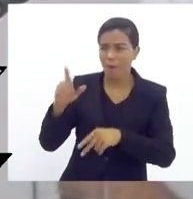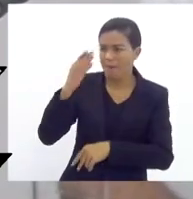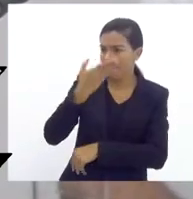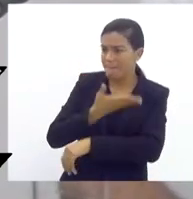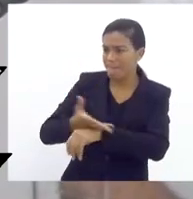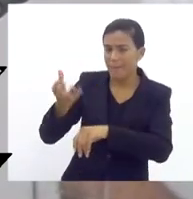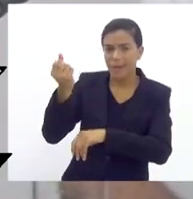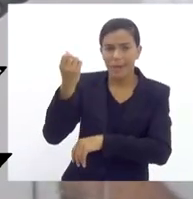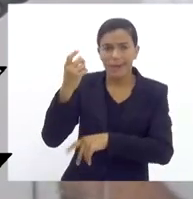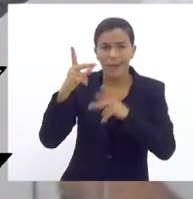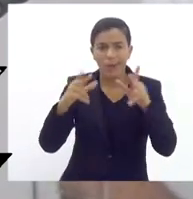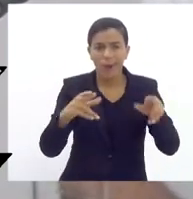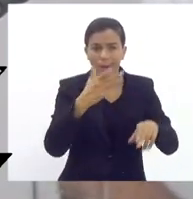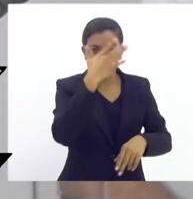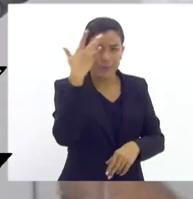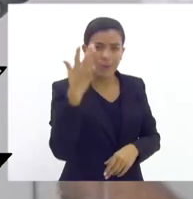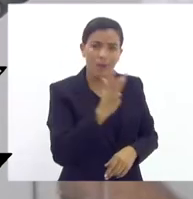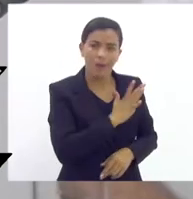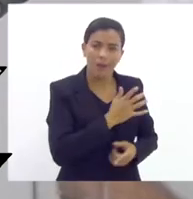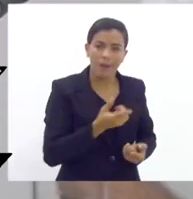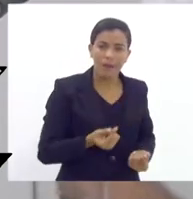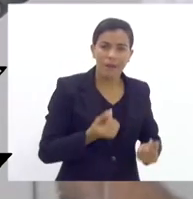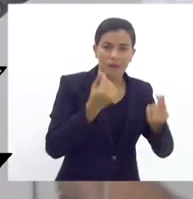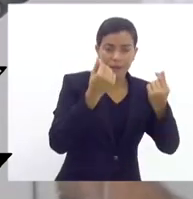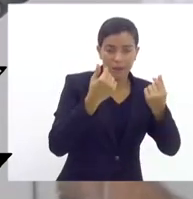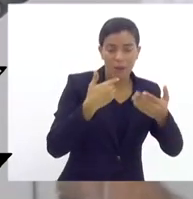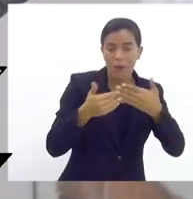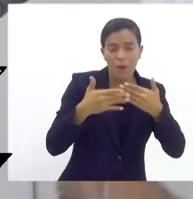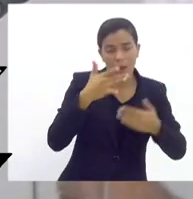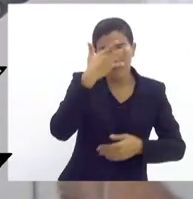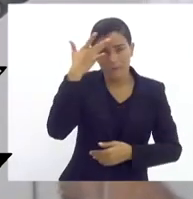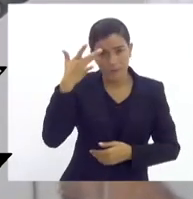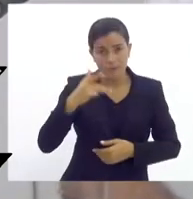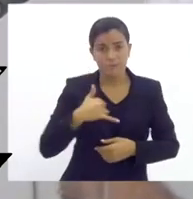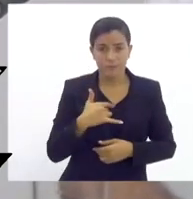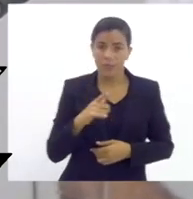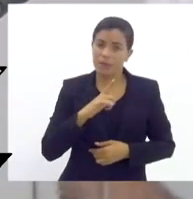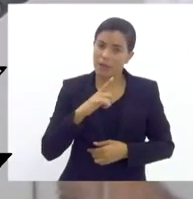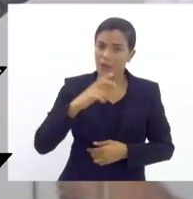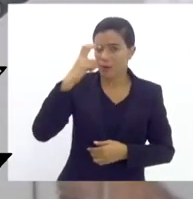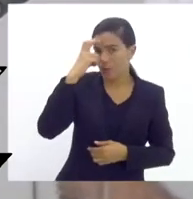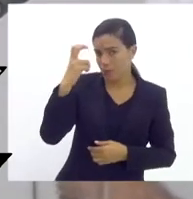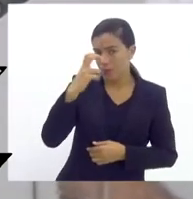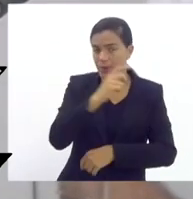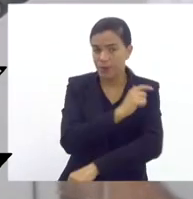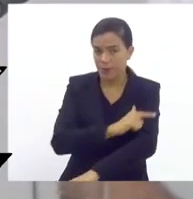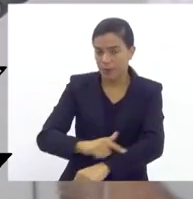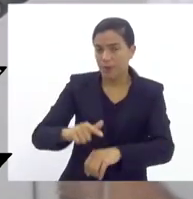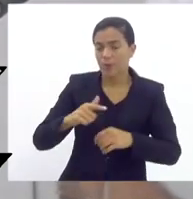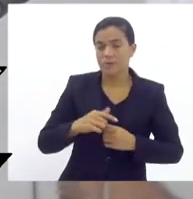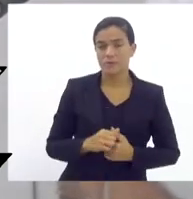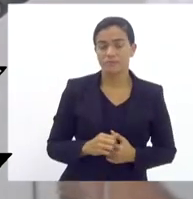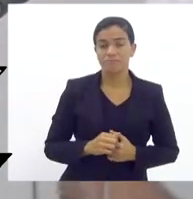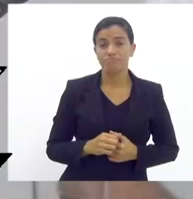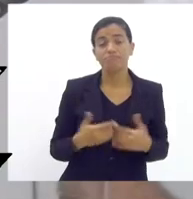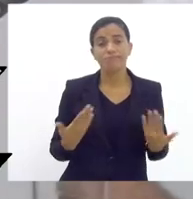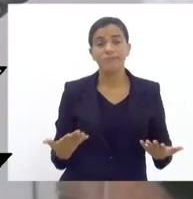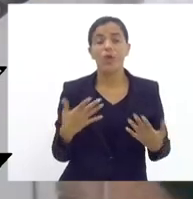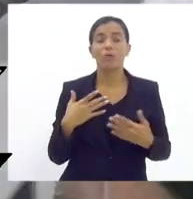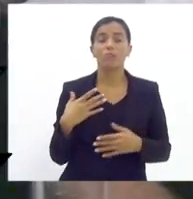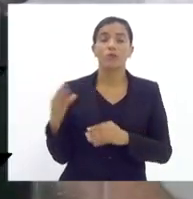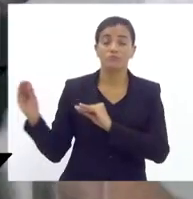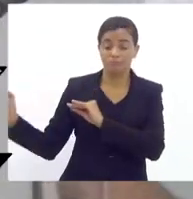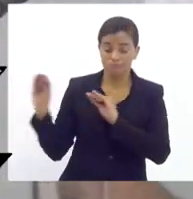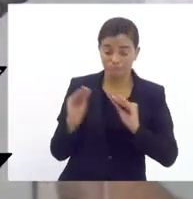homem rico qualquer europeu qualquer pessoas Então a gente tem essa cultura e essa educação porém Chegamos no